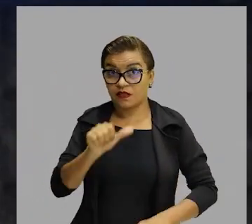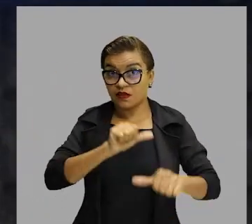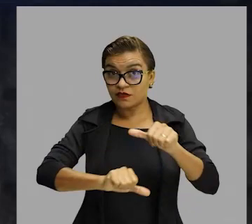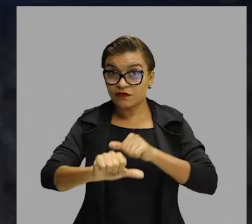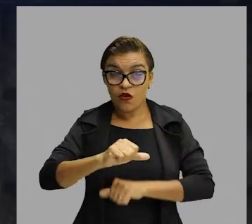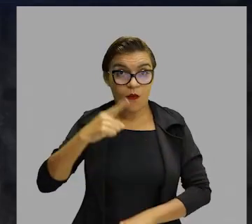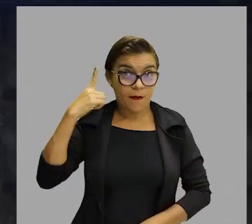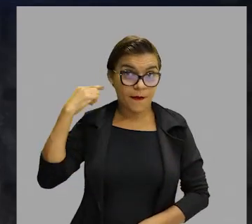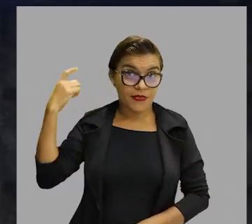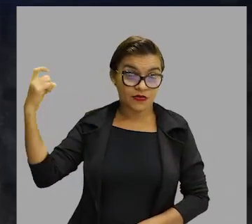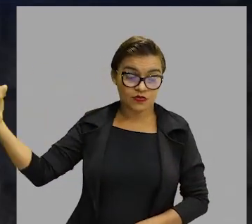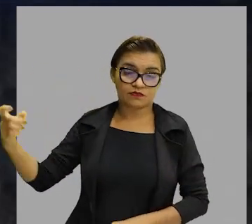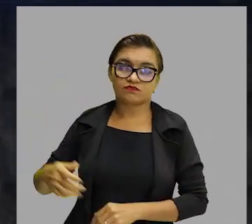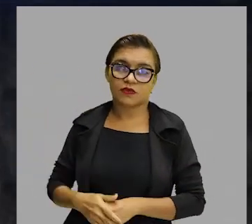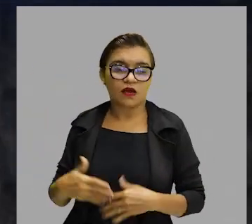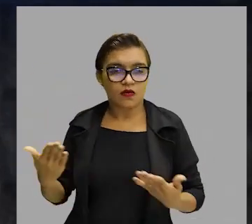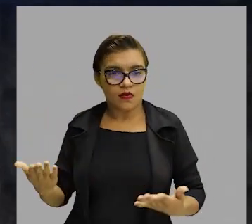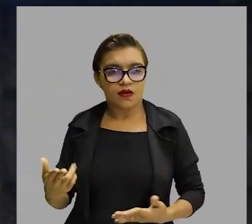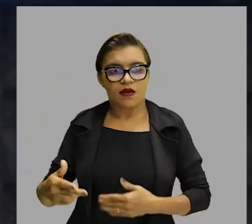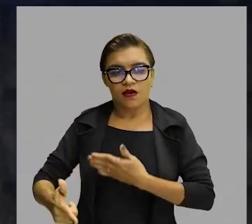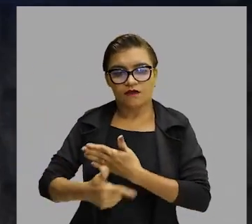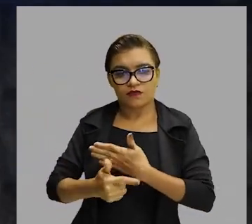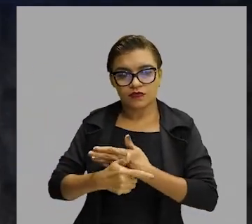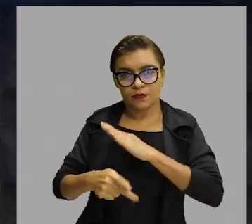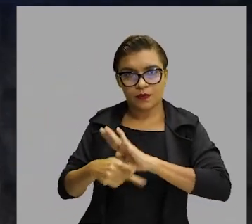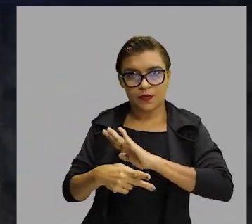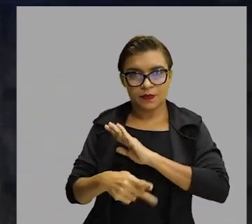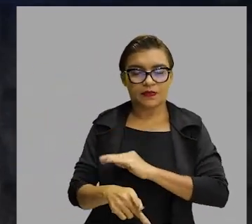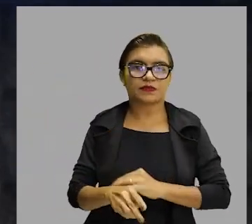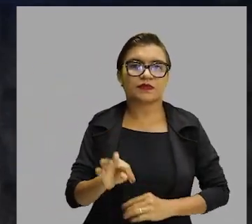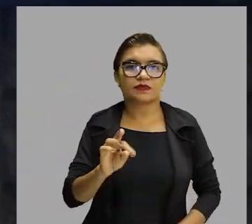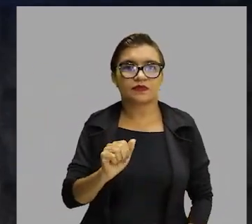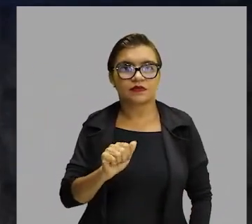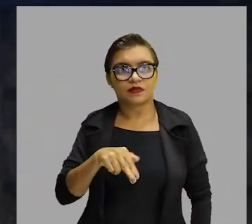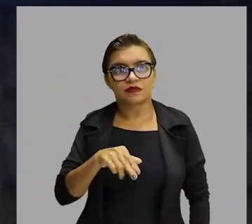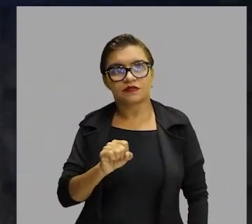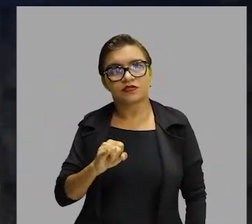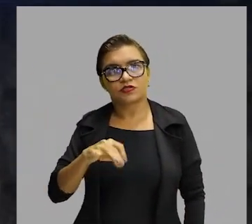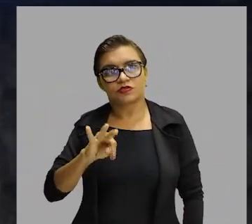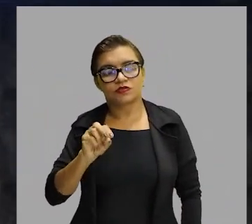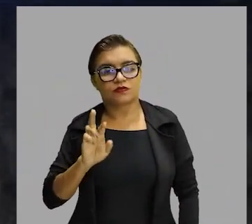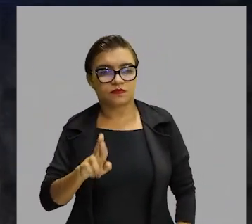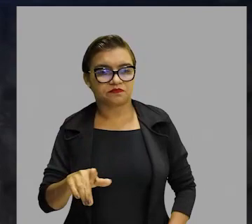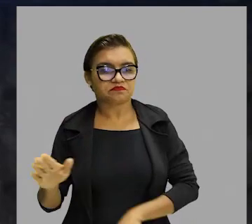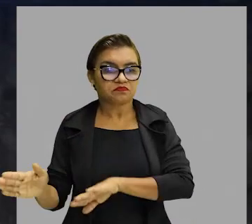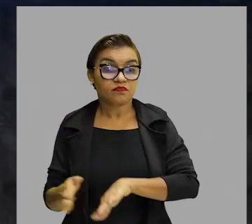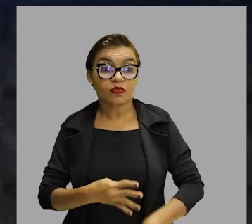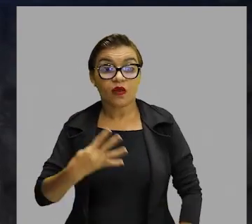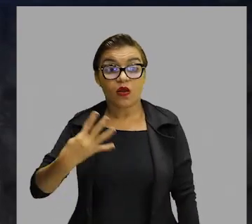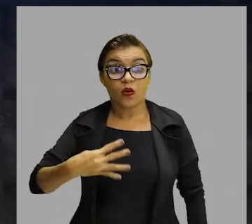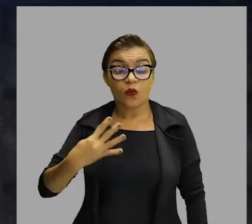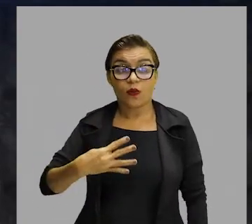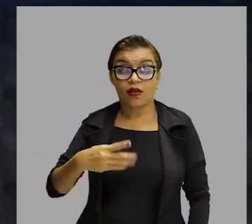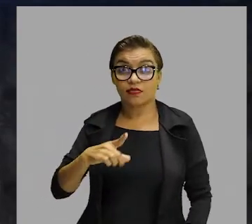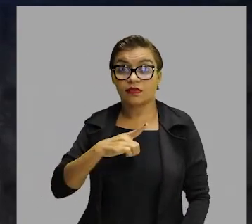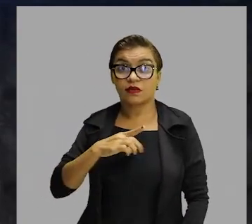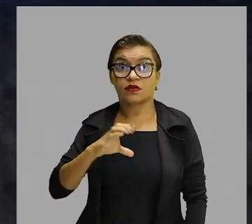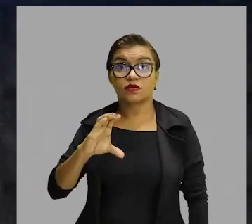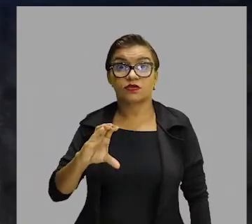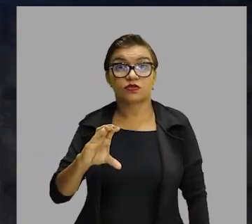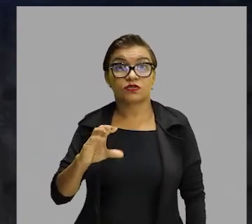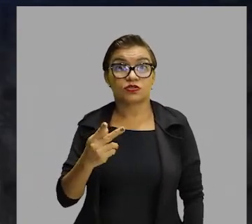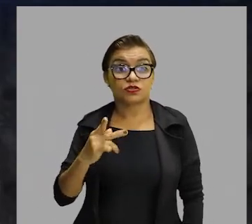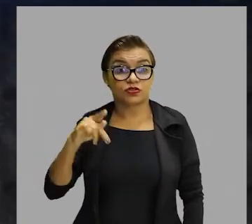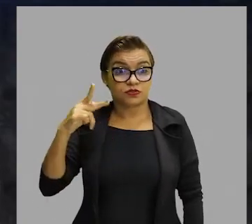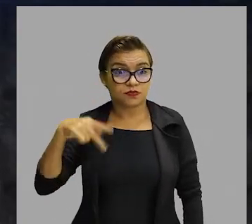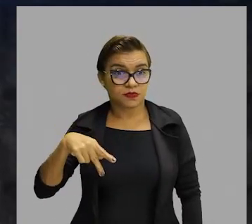a funcionalidade desse transistor. Okay? No 4, nós temos os chips. Okay? Esses